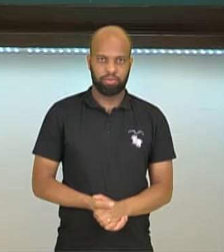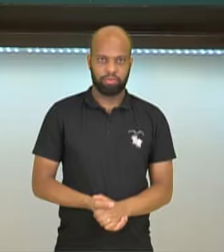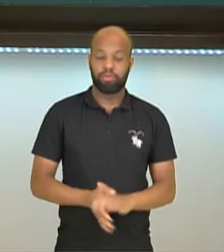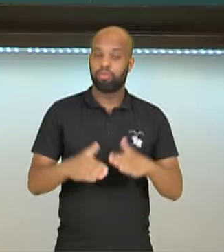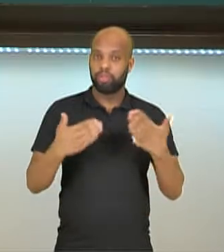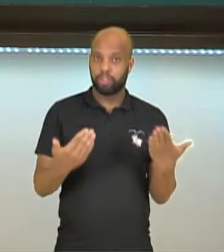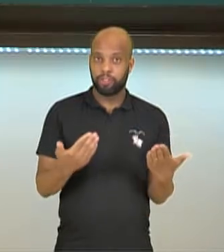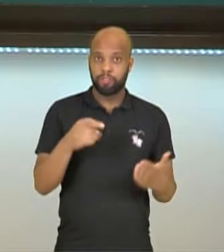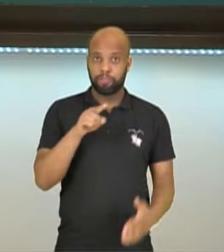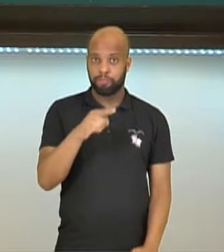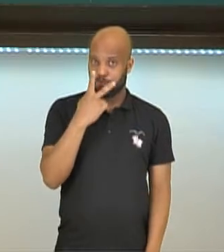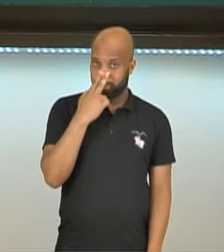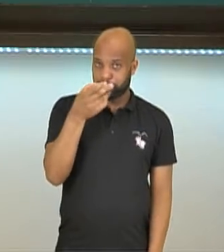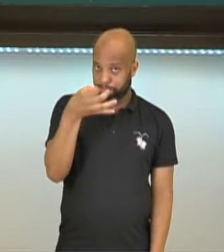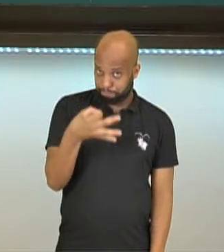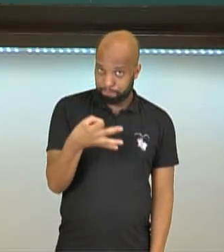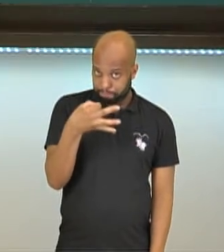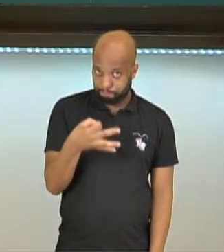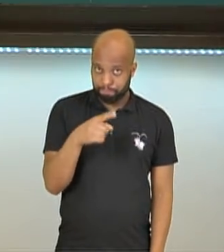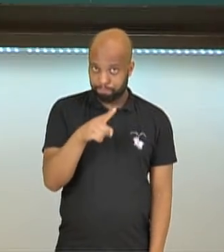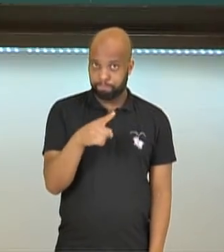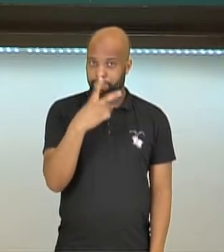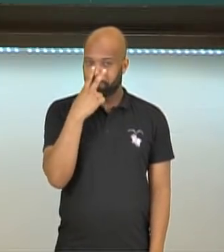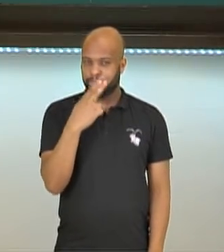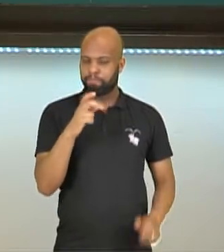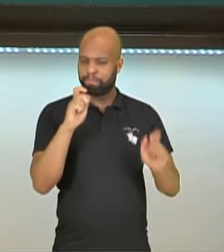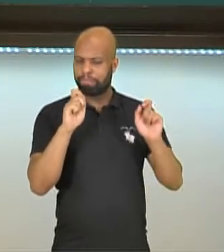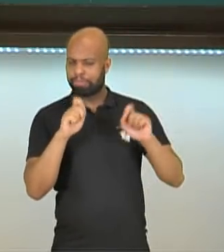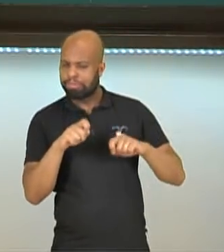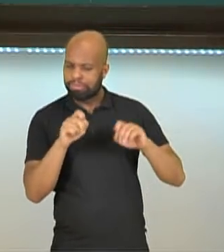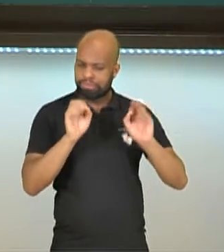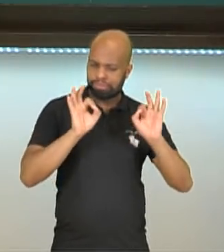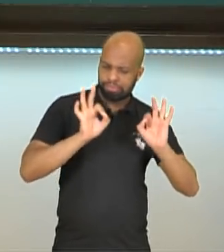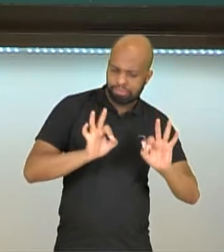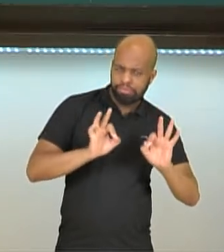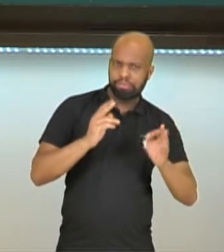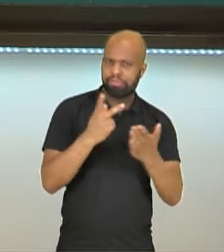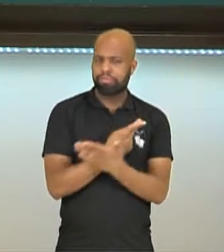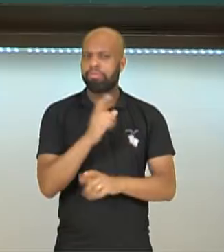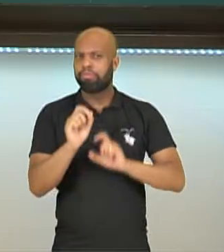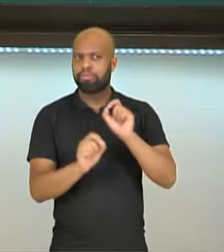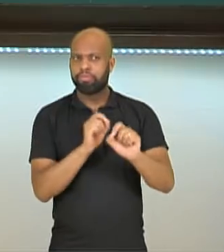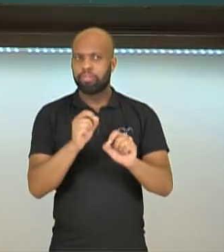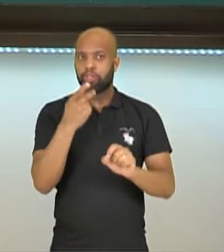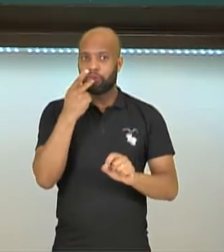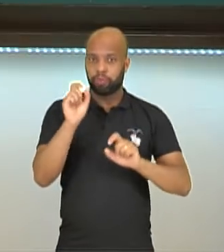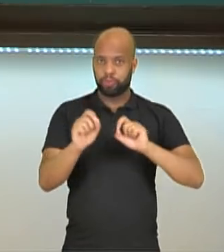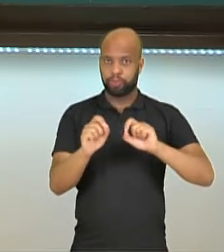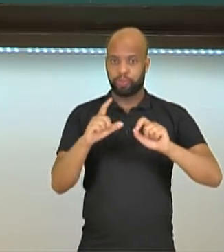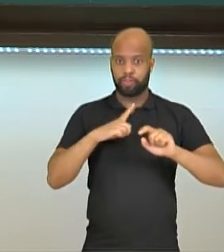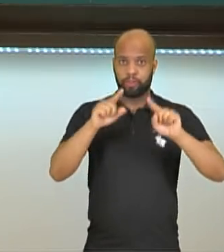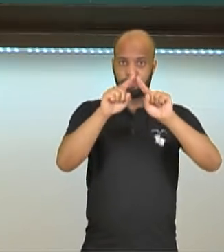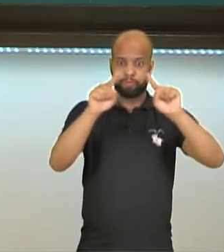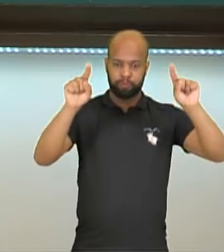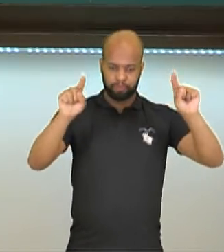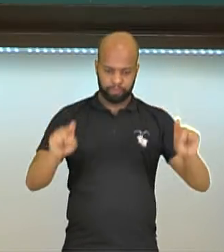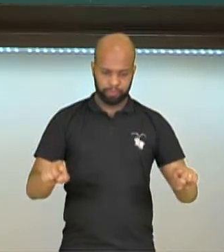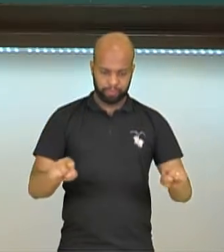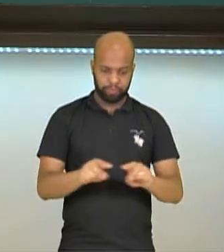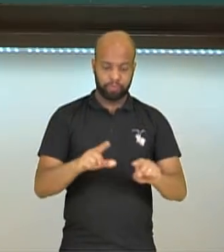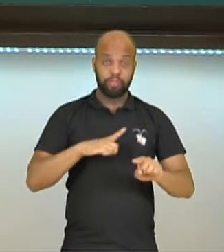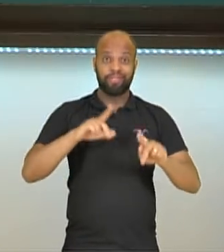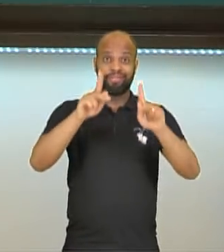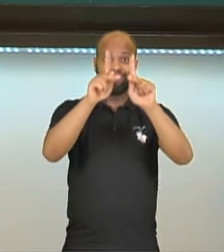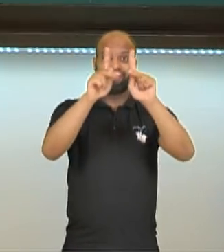E daí? Você acha que tá certo? Você acha que tá? Você acha que não tá? Ele disse que o quadrado tem 16 centímetros de